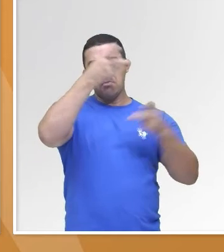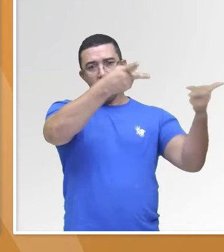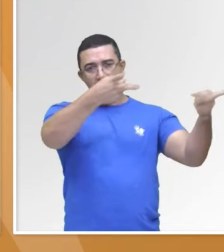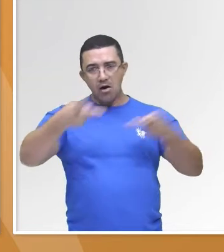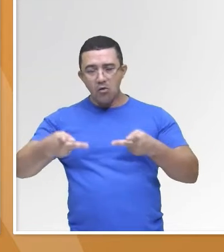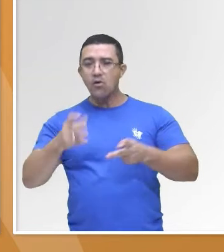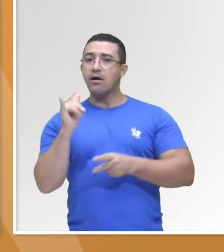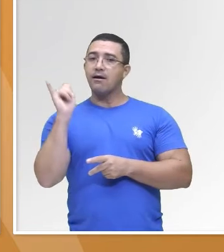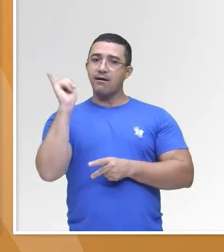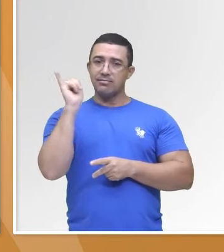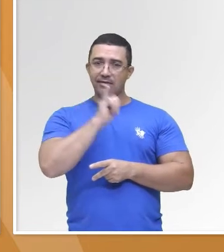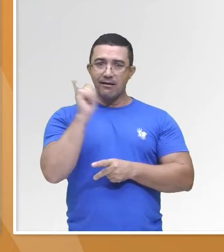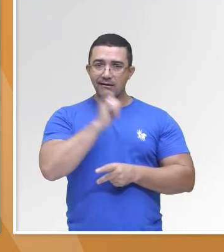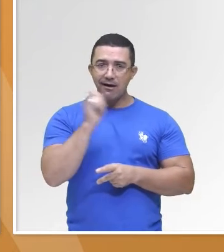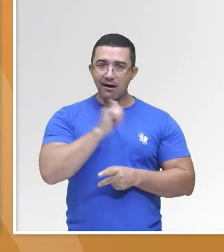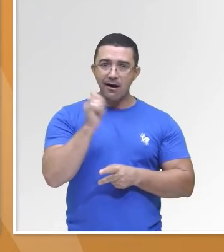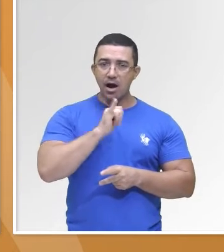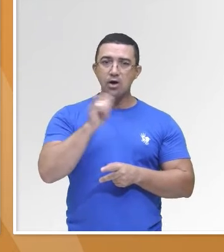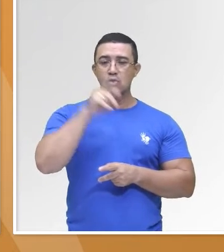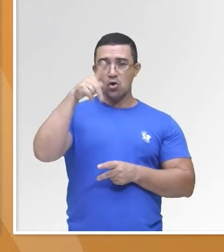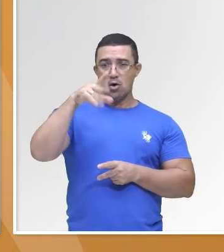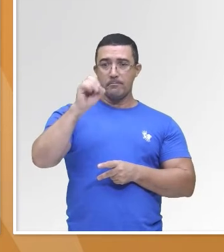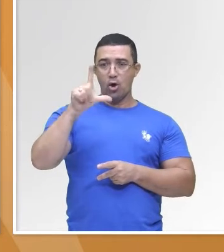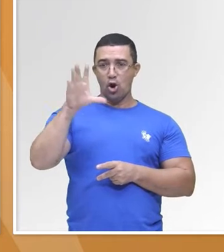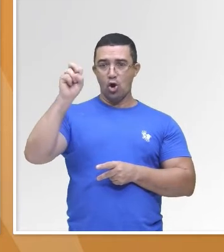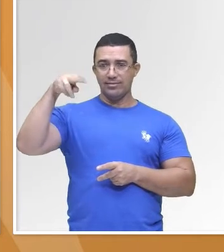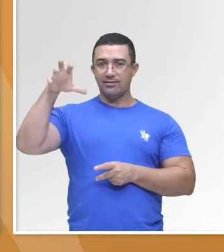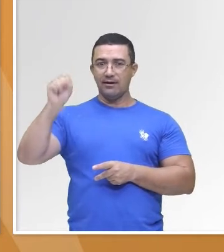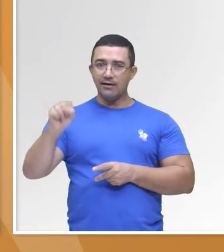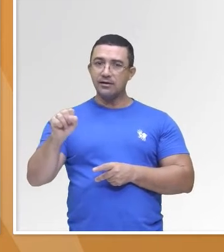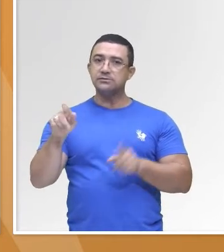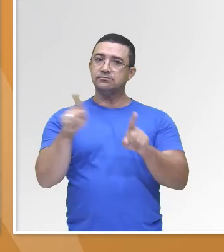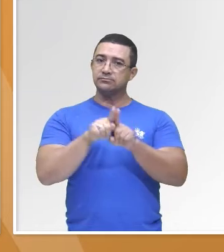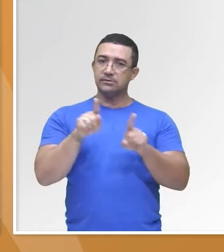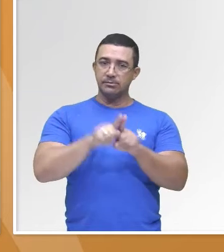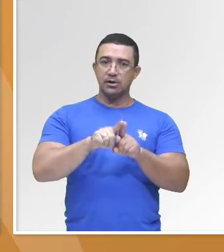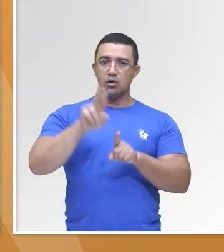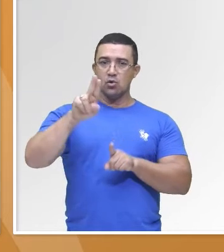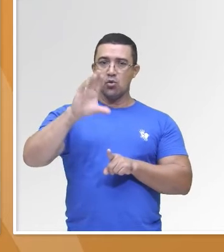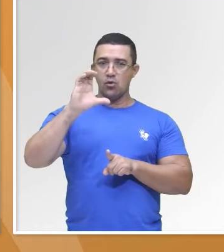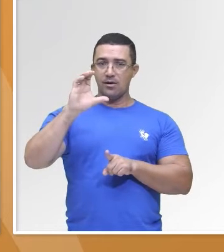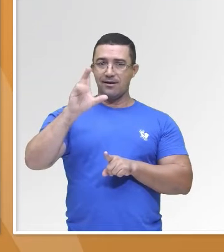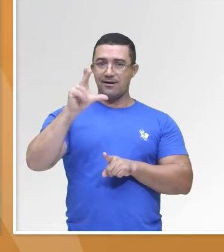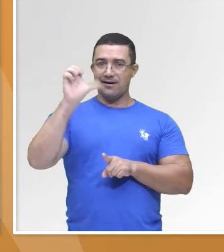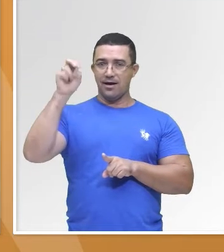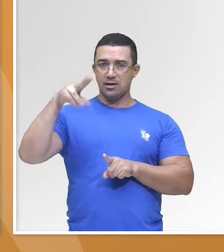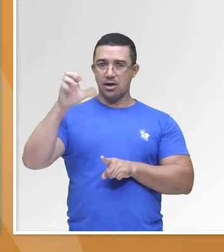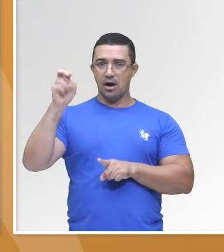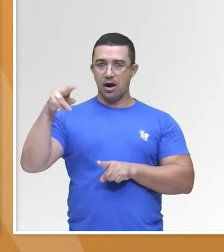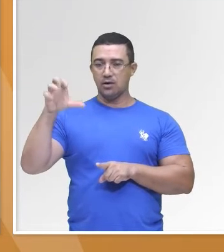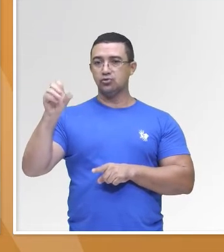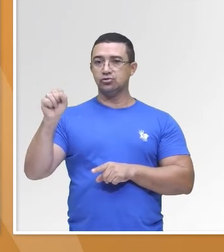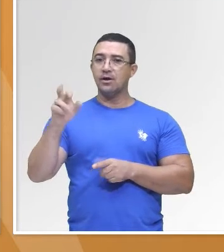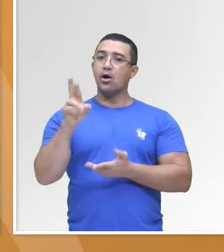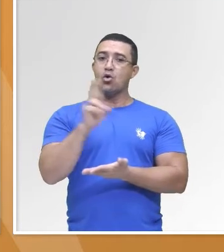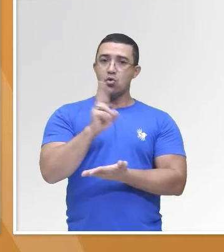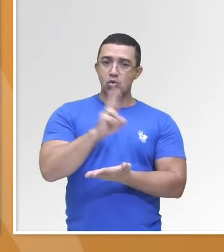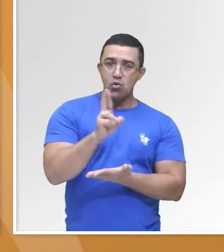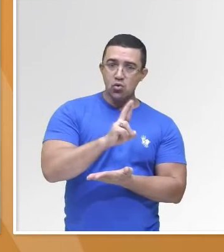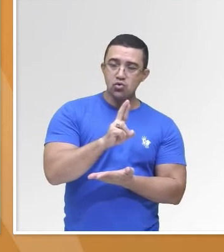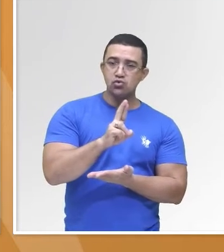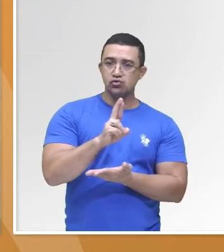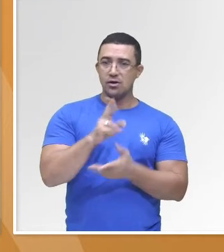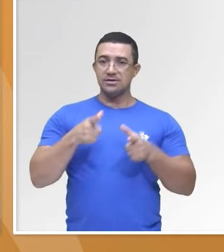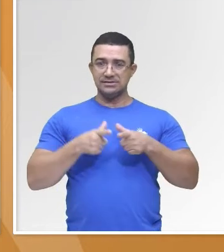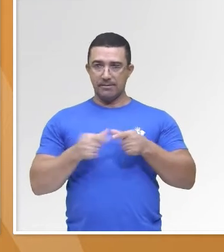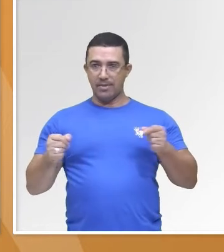italianos, poloneses, ucranianos, russos, mas também teve ali os japoneses, né, representando o continente asiático,